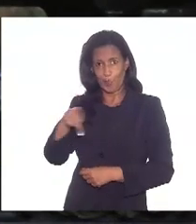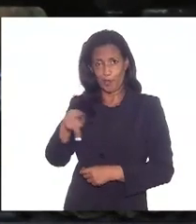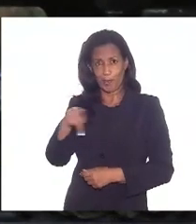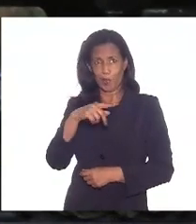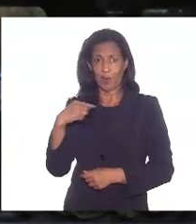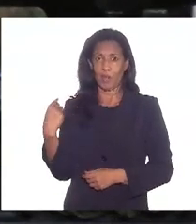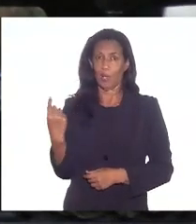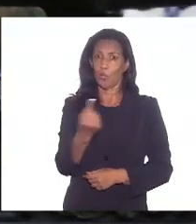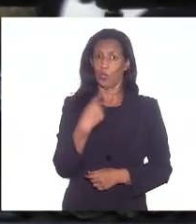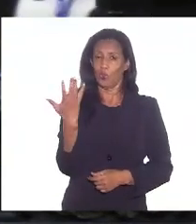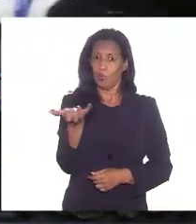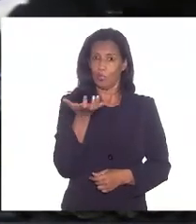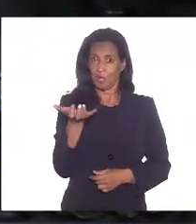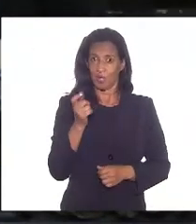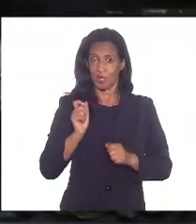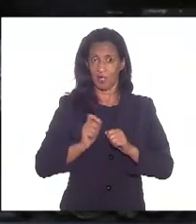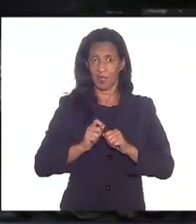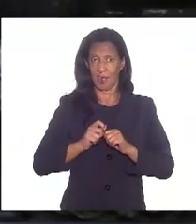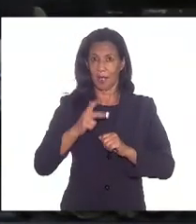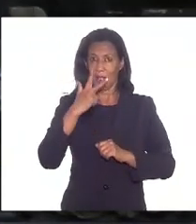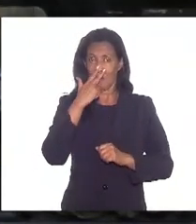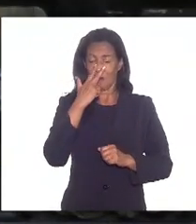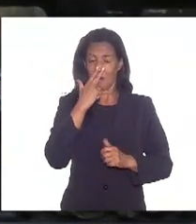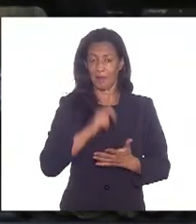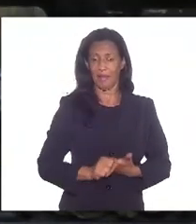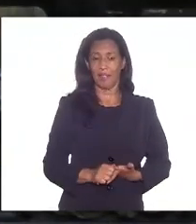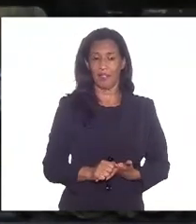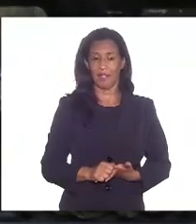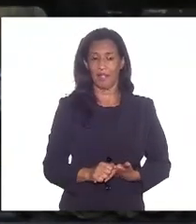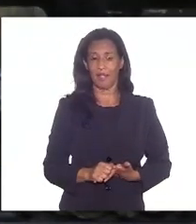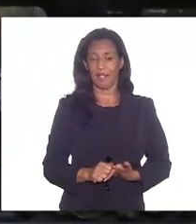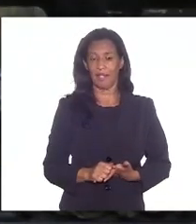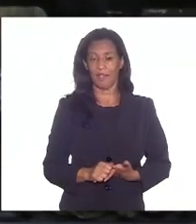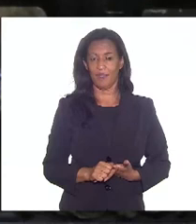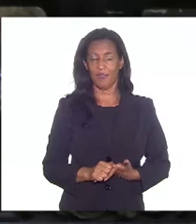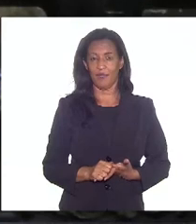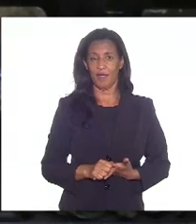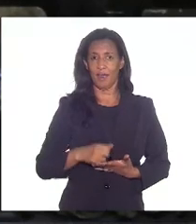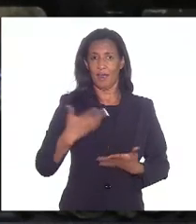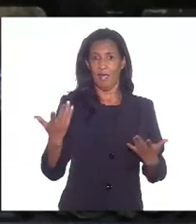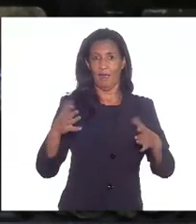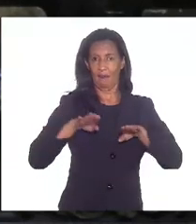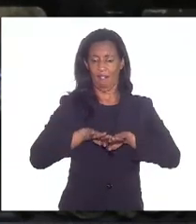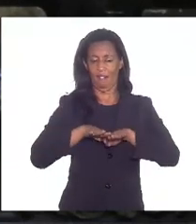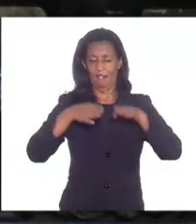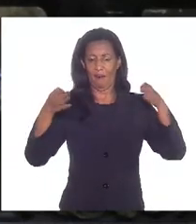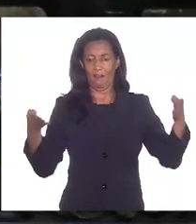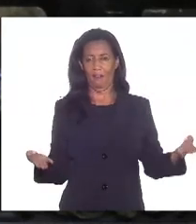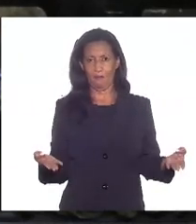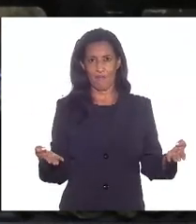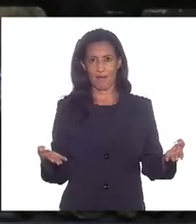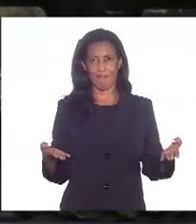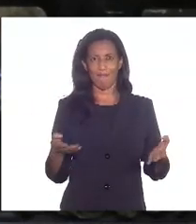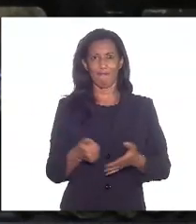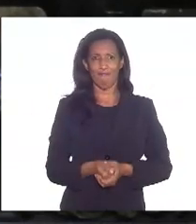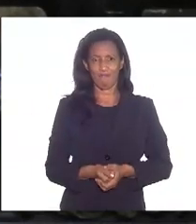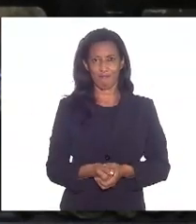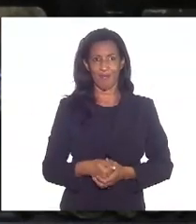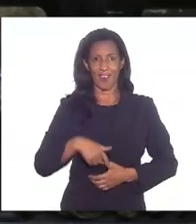estamos querendo fazer é destampar esta caixa fechada